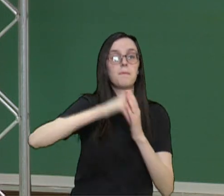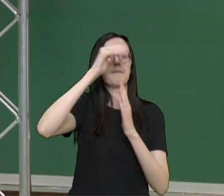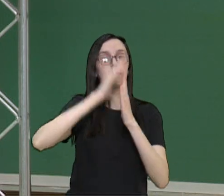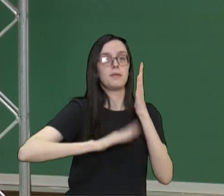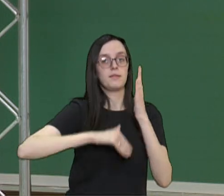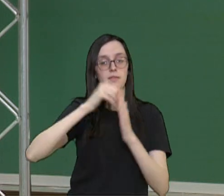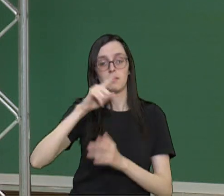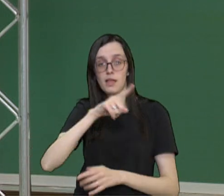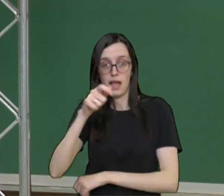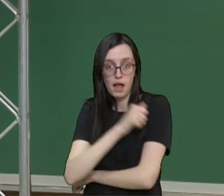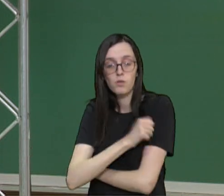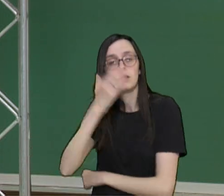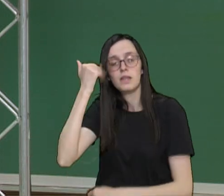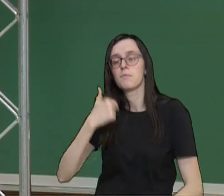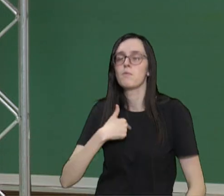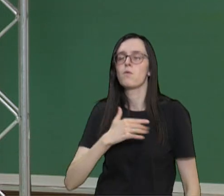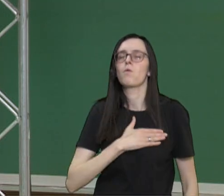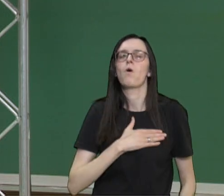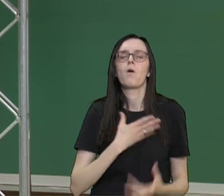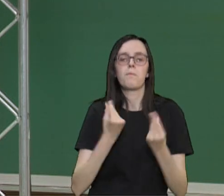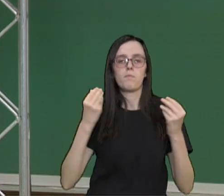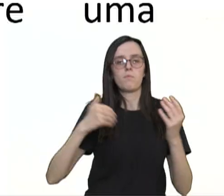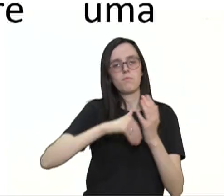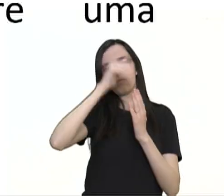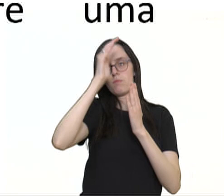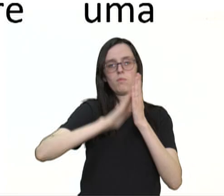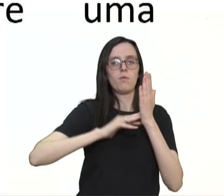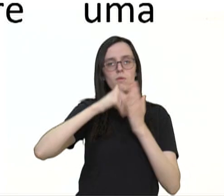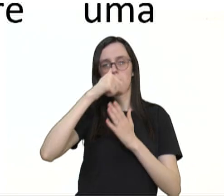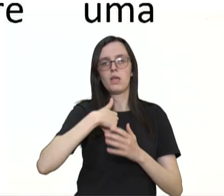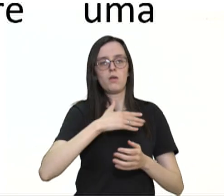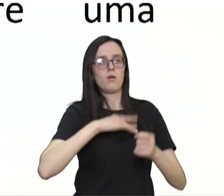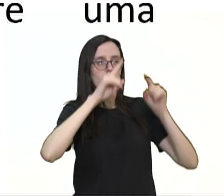gosto muito de pintar, né? Os famosos quadros do professor Zé Carlos.